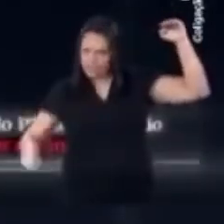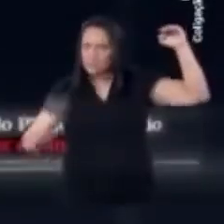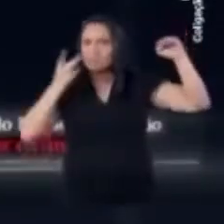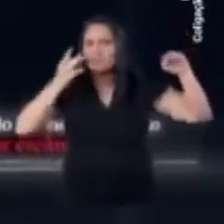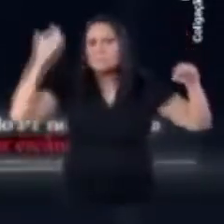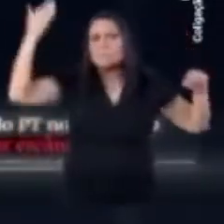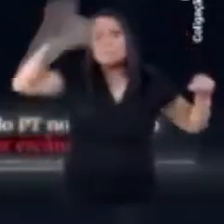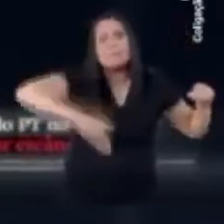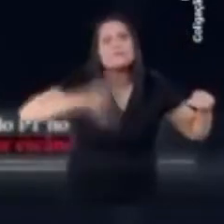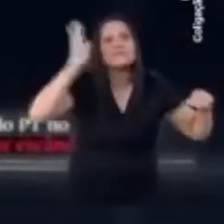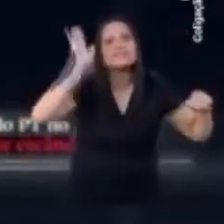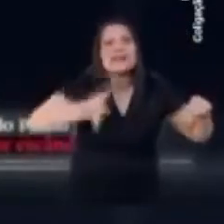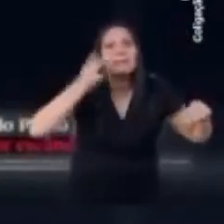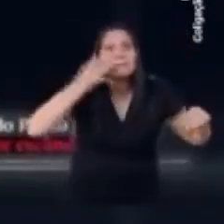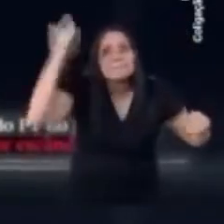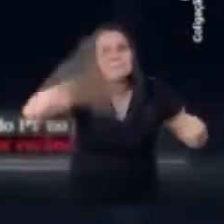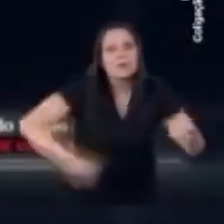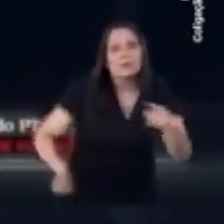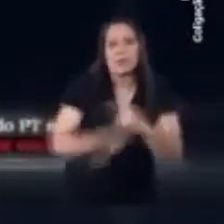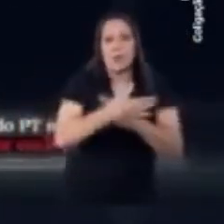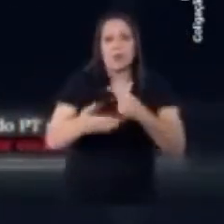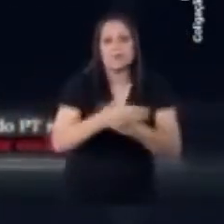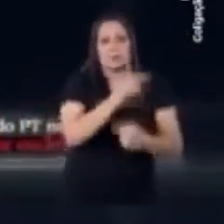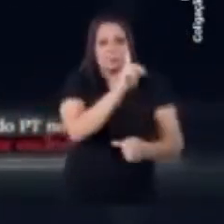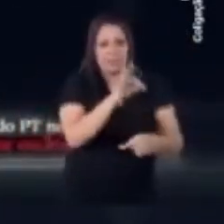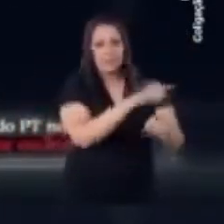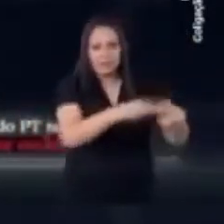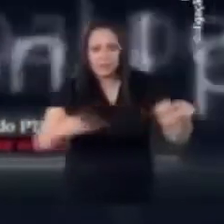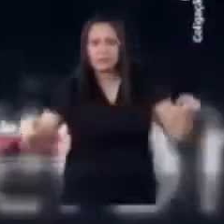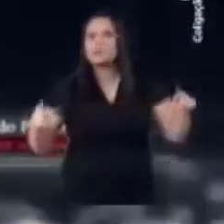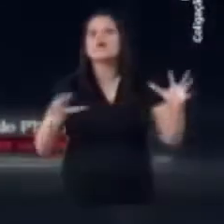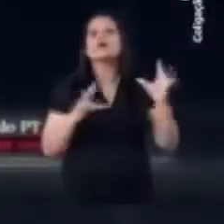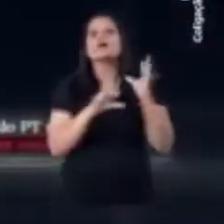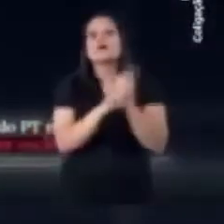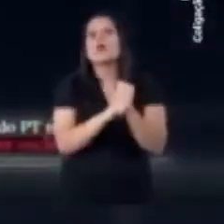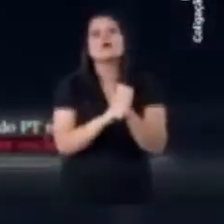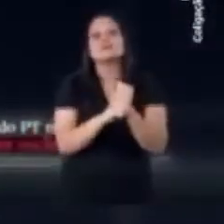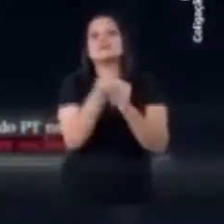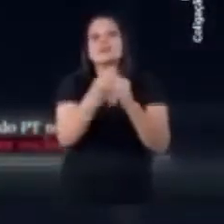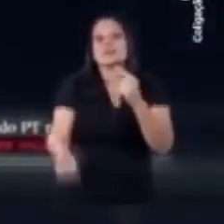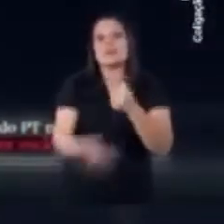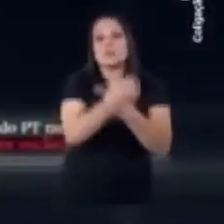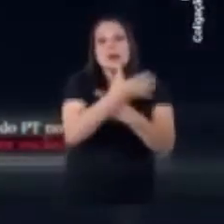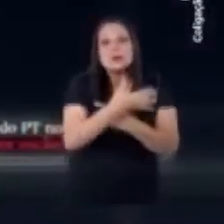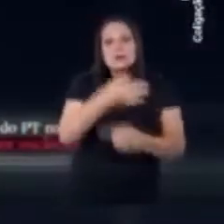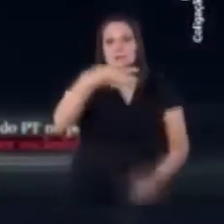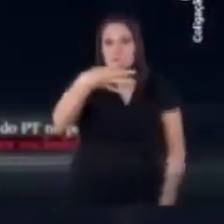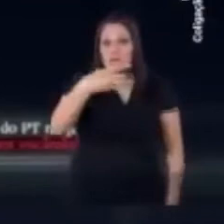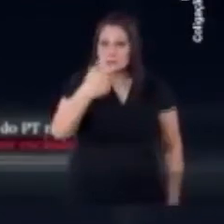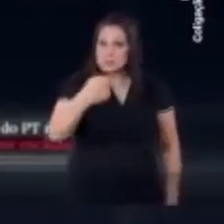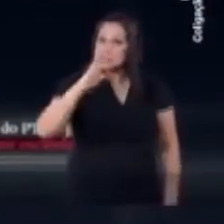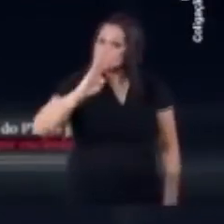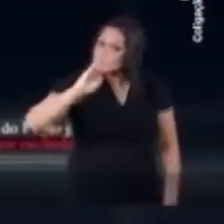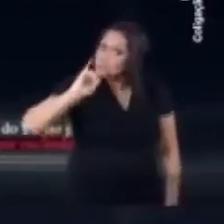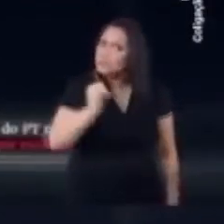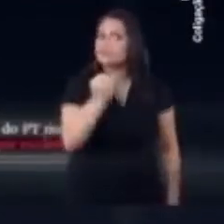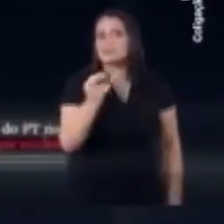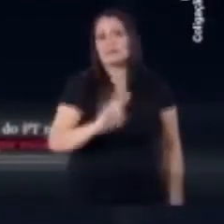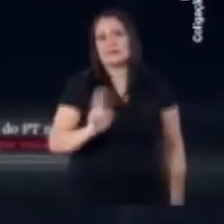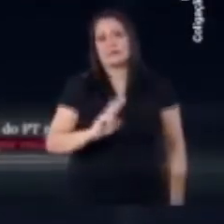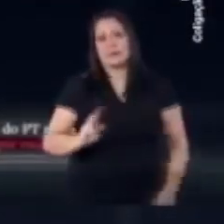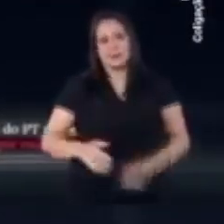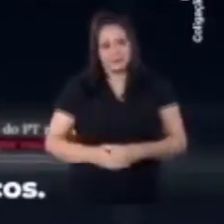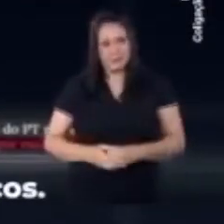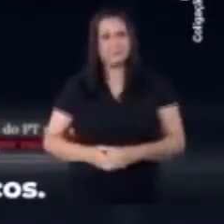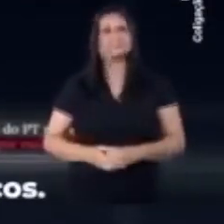denúncias comprovadas de corrupção nos anos do PT no poder somam inacreditáveis 47 bilhões de